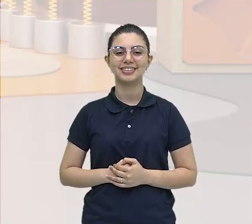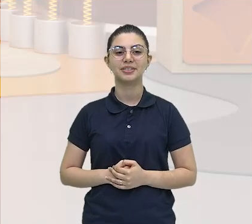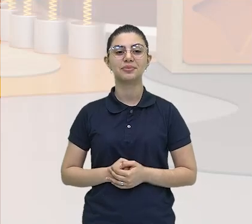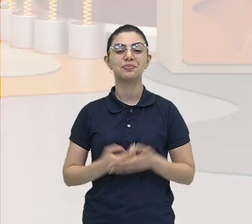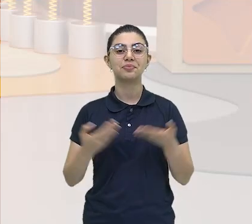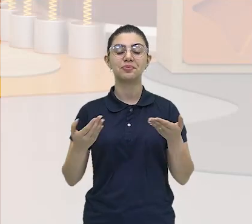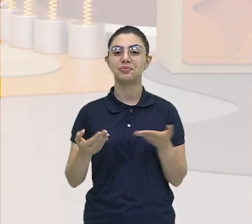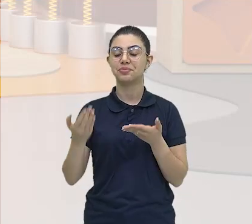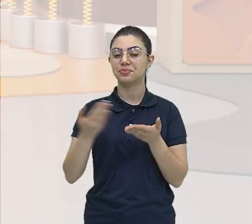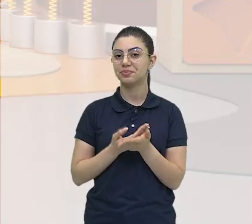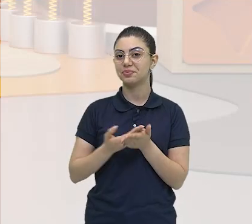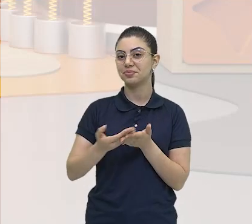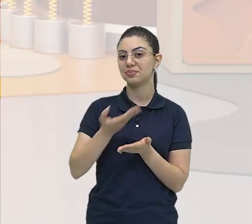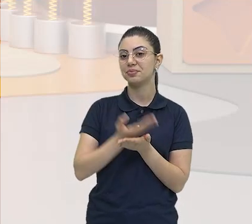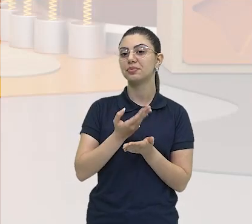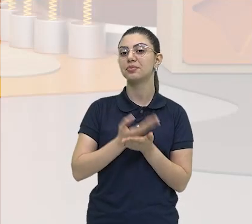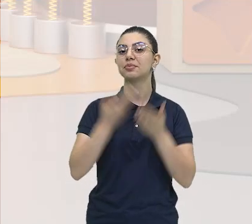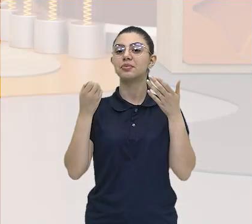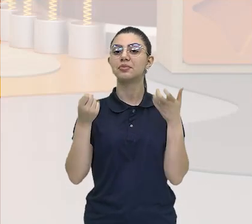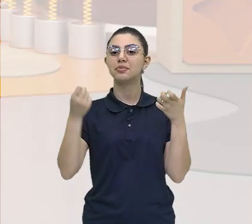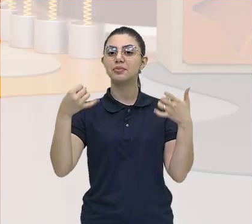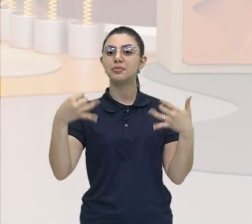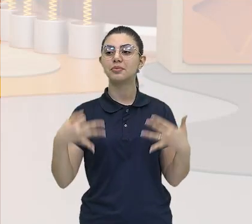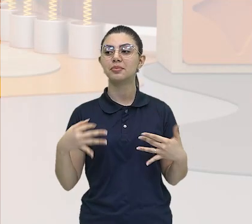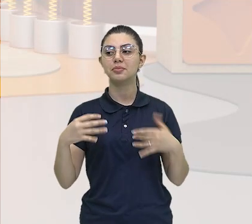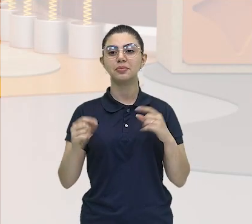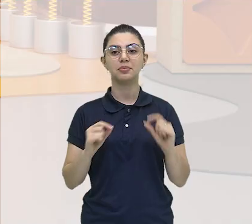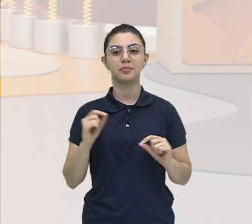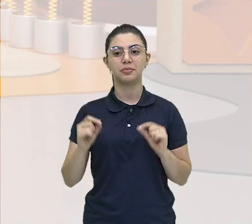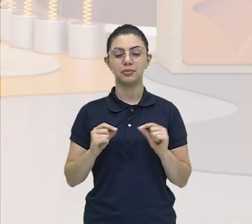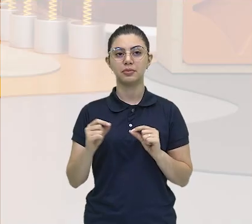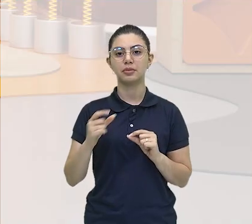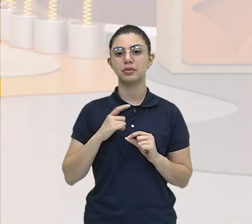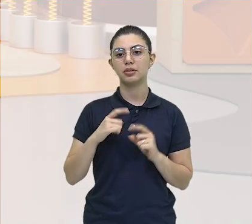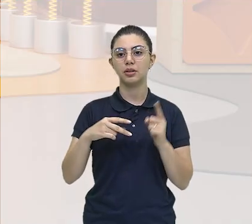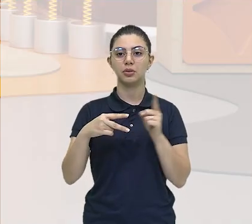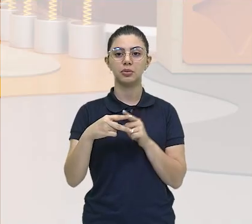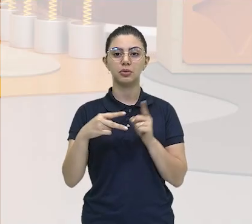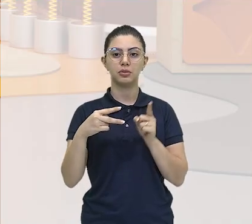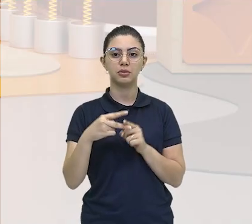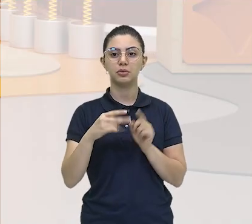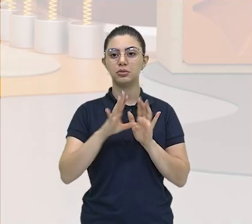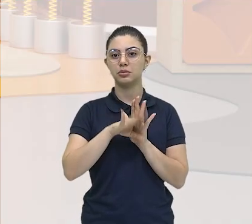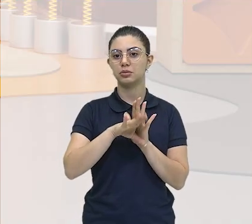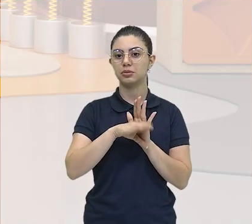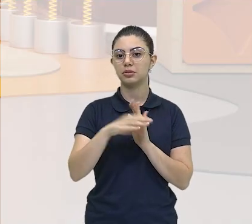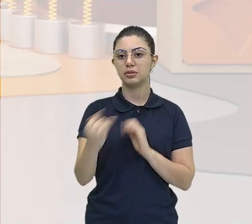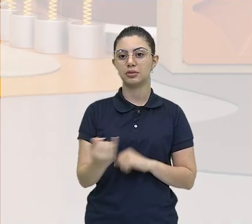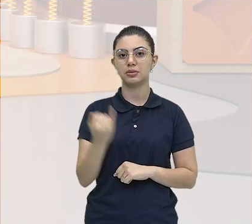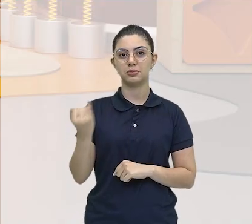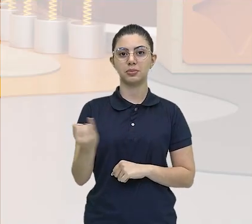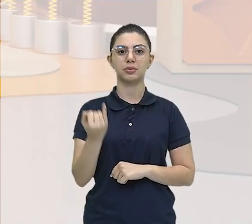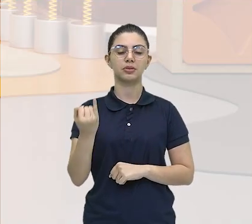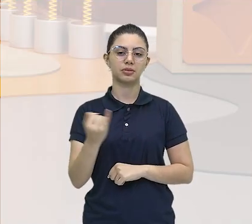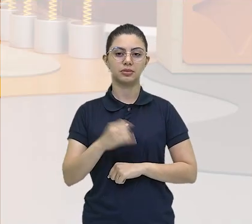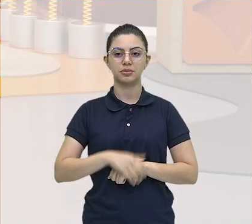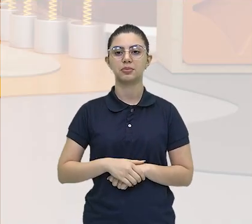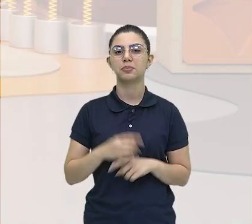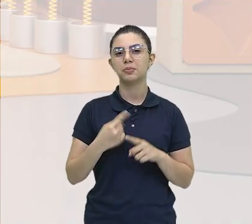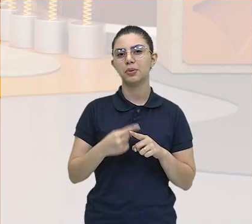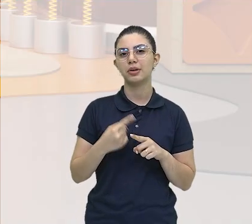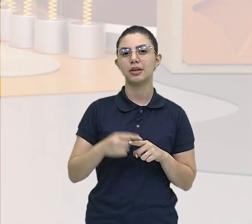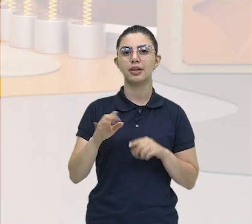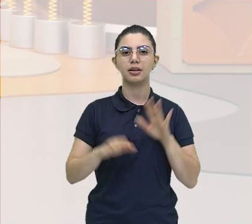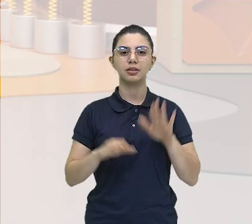Iniciamos a nossa aula trazendo dois conceitos muito importantes, porque às vezes a